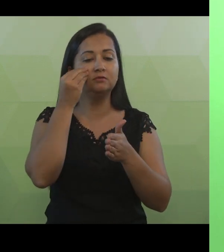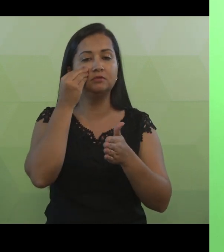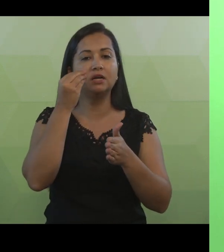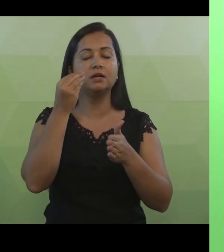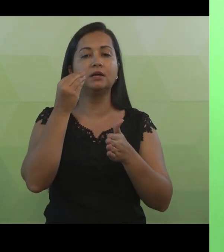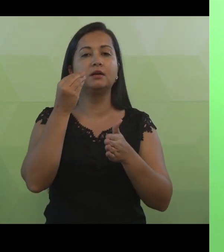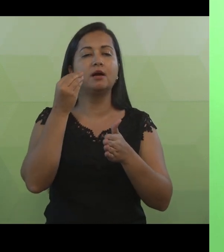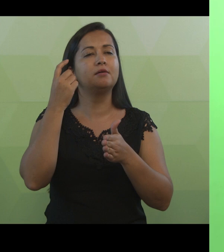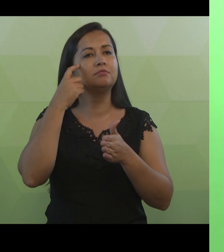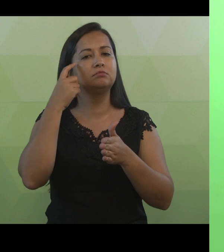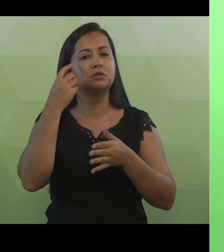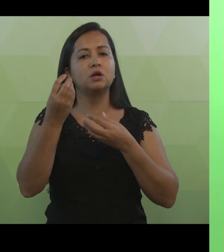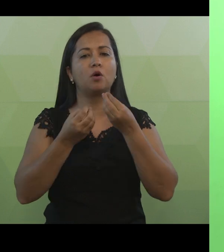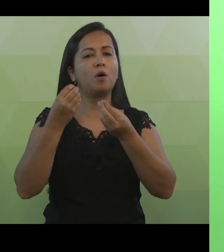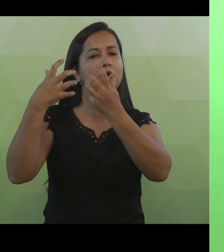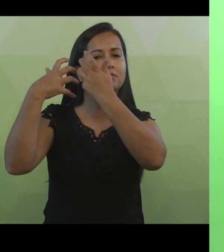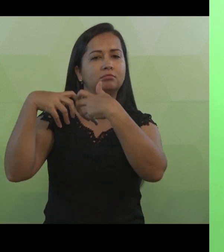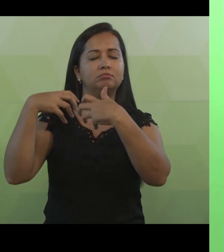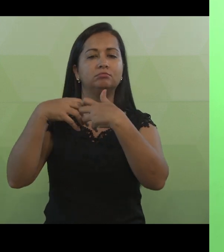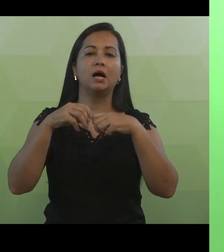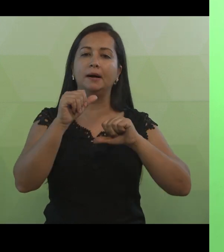da segurança nos processos estudados.